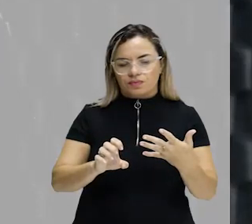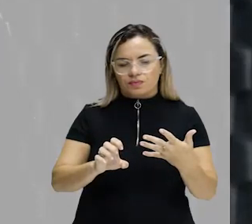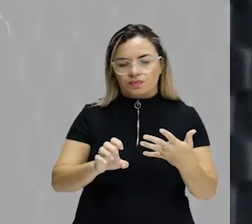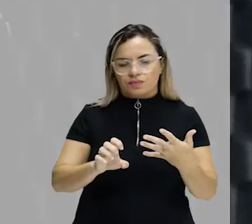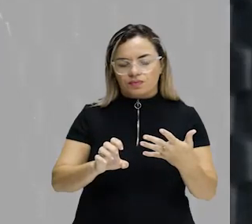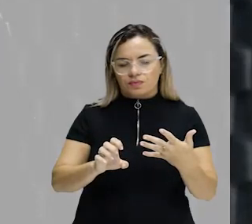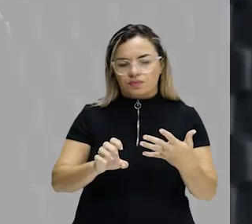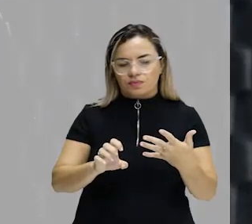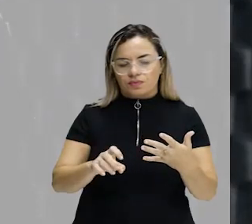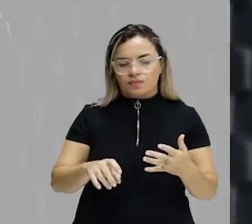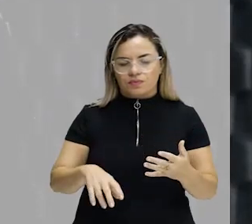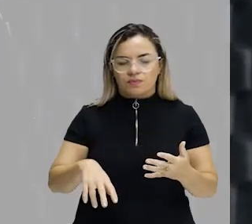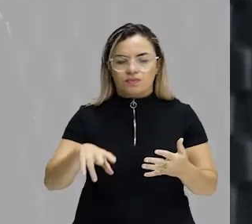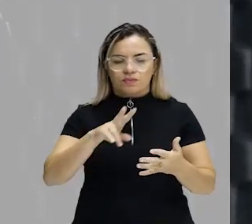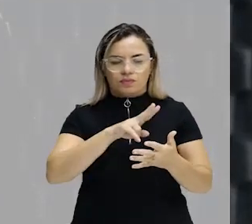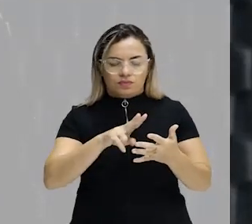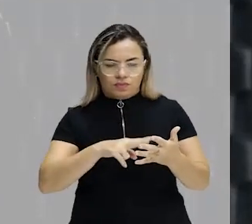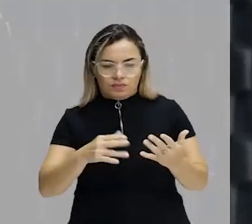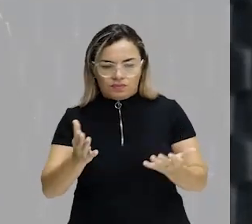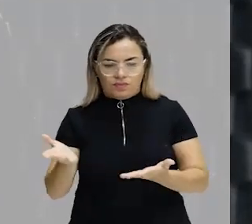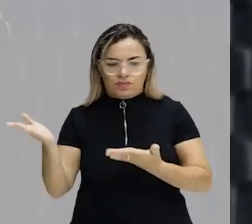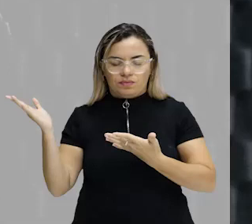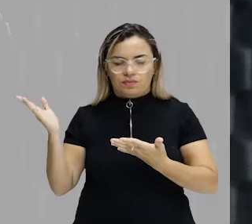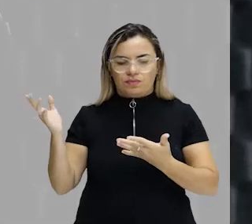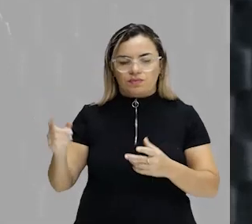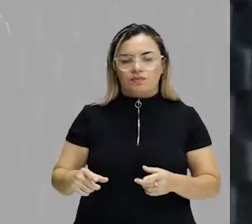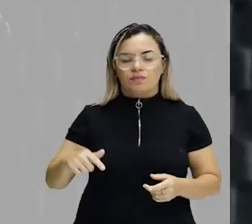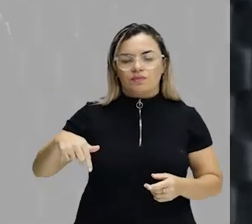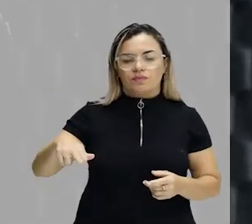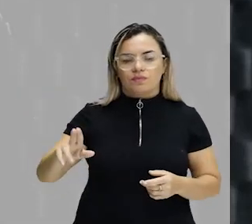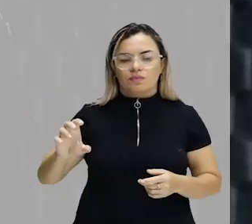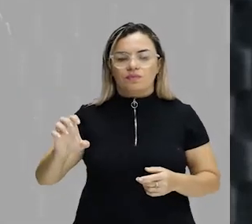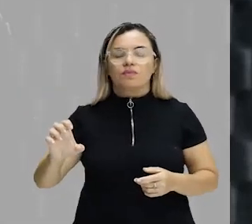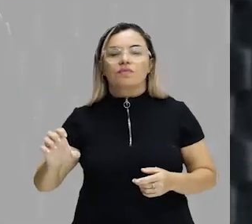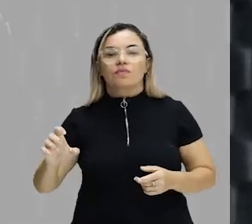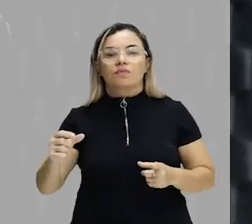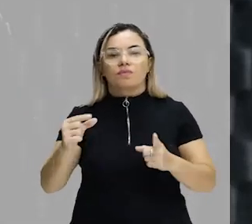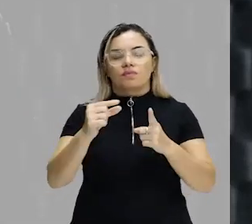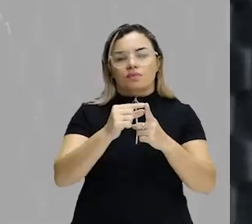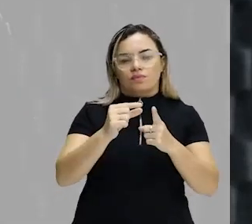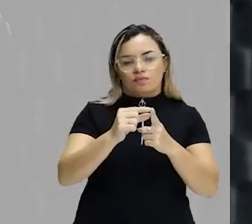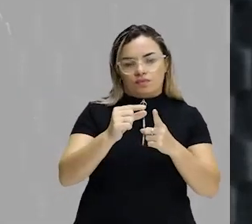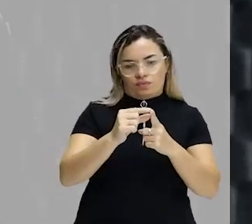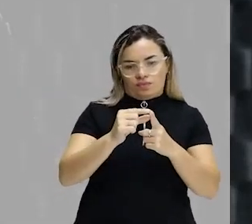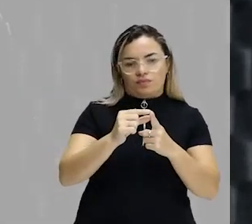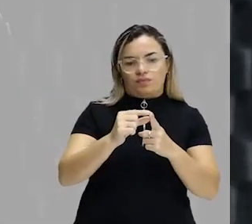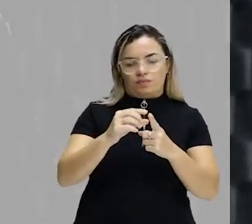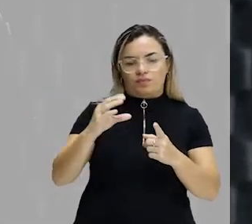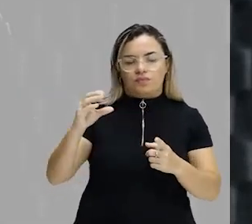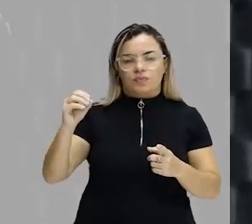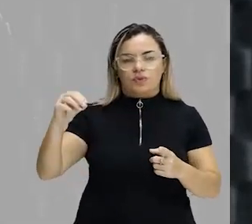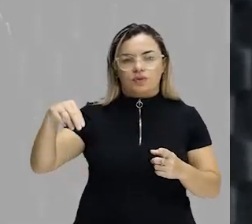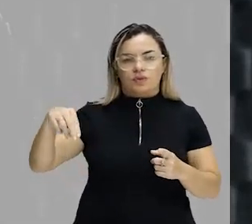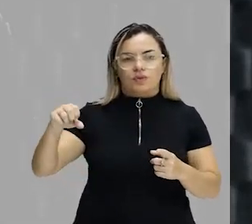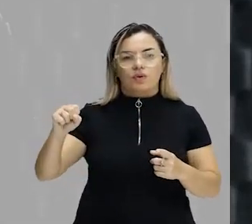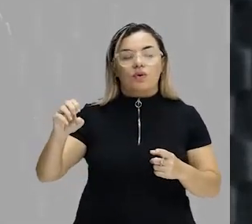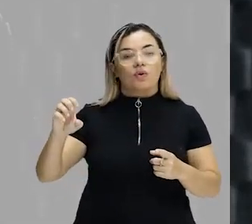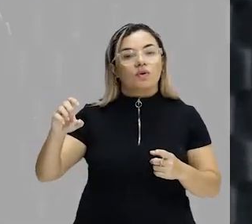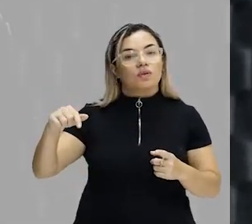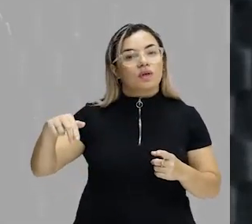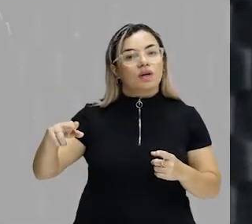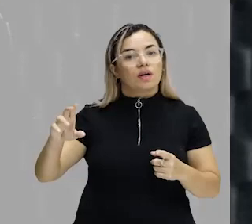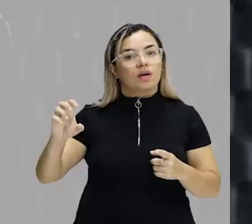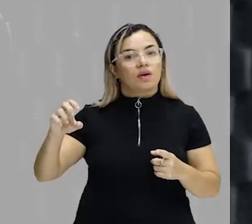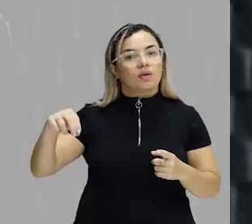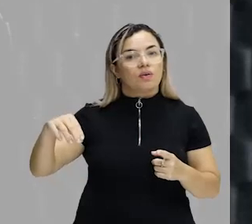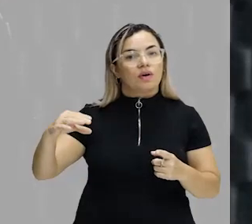ser escritos. Então, o que você vai fazer? A palavra que contribui para estabelecer uma relação de consequência. Aqui embaixo, comanda a